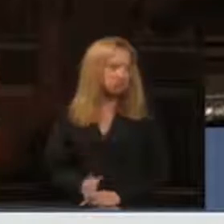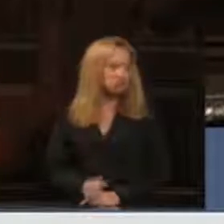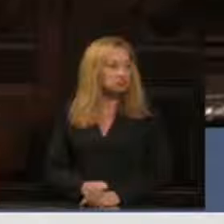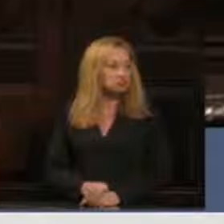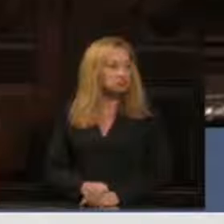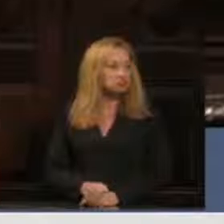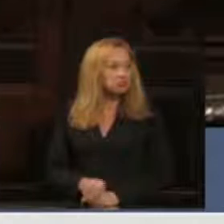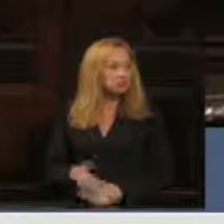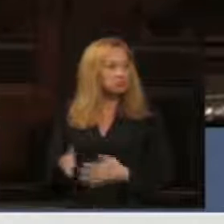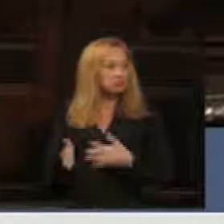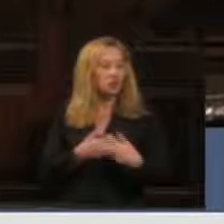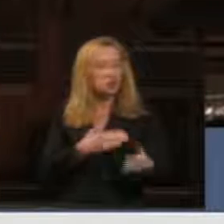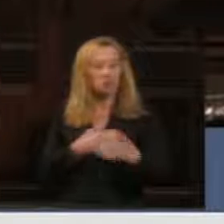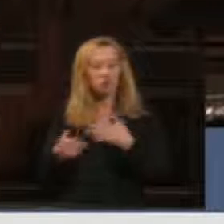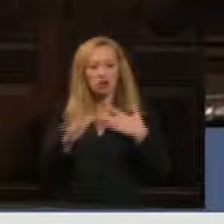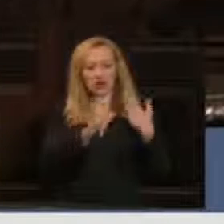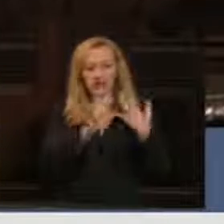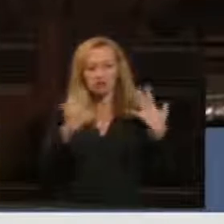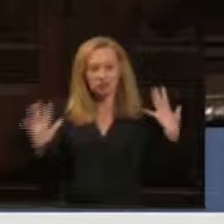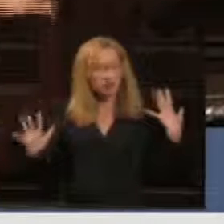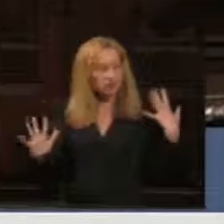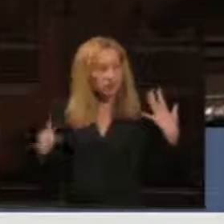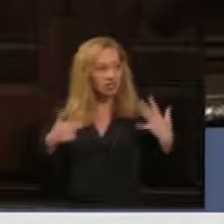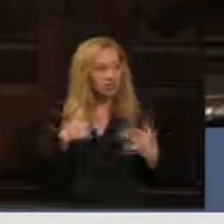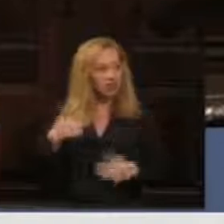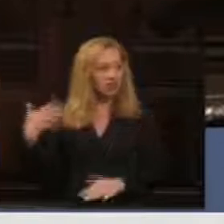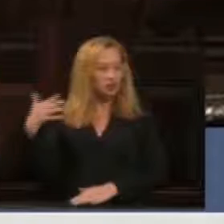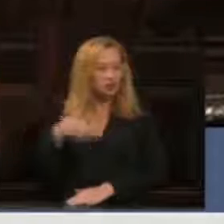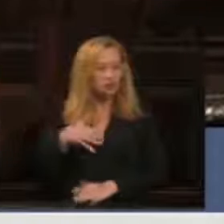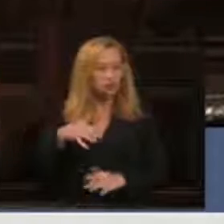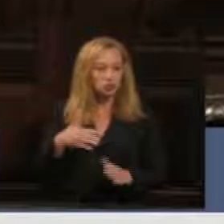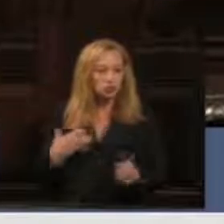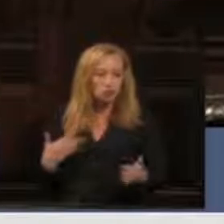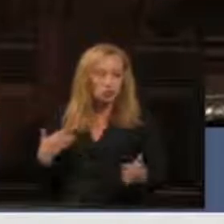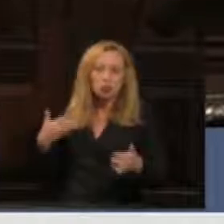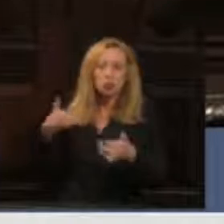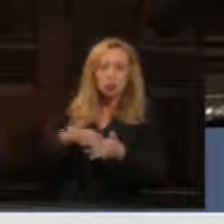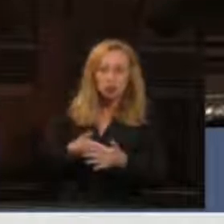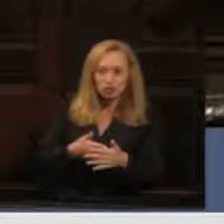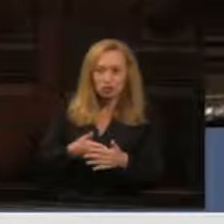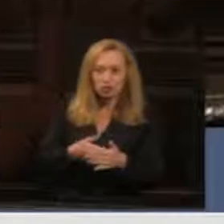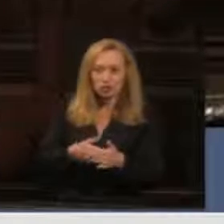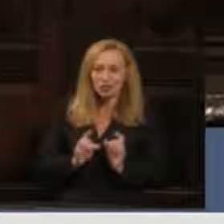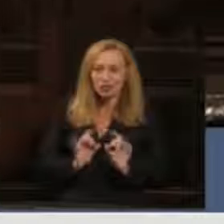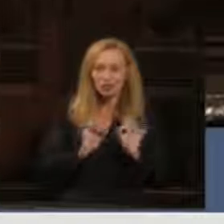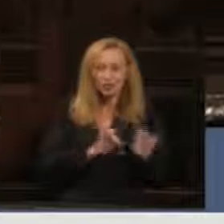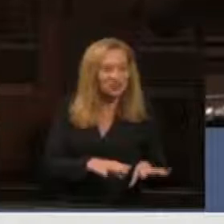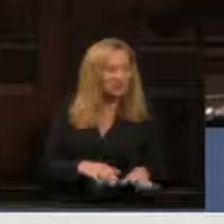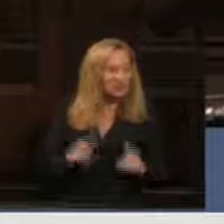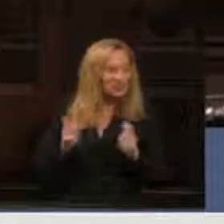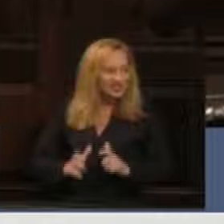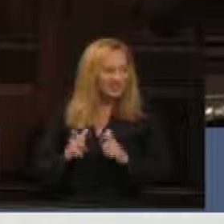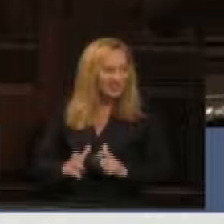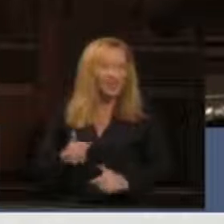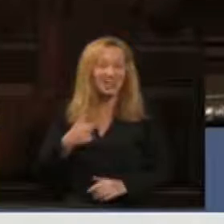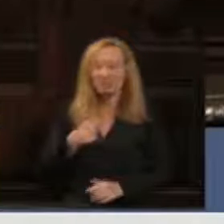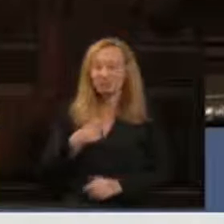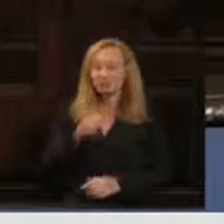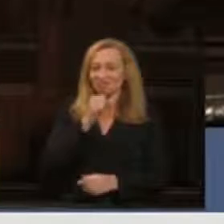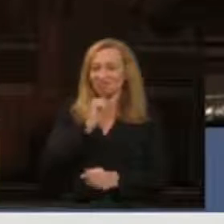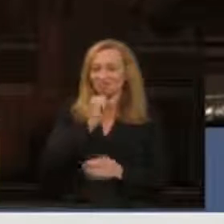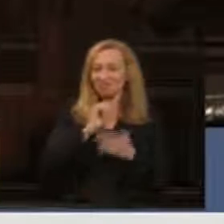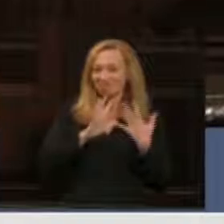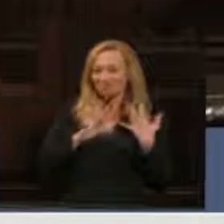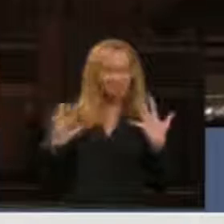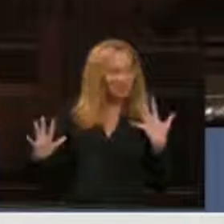seja qual for a fila, eu entro em último lugar. E também, como sou muito antigo,